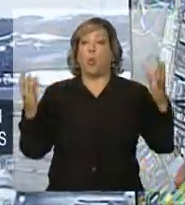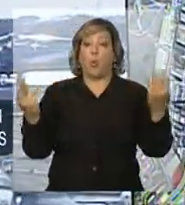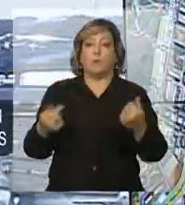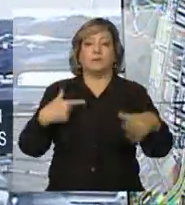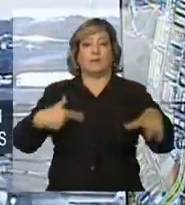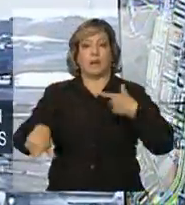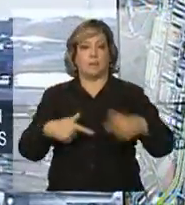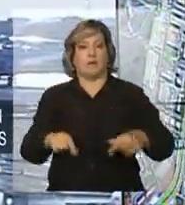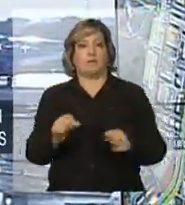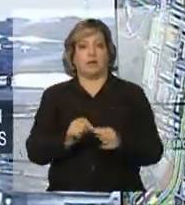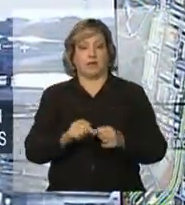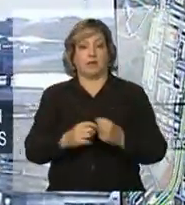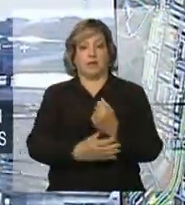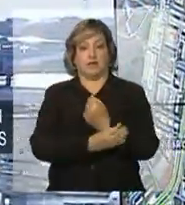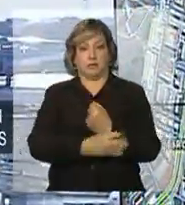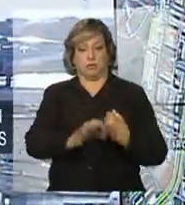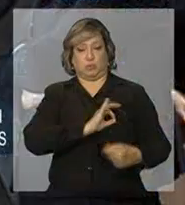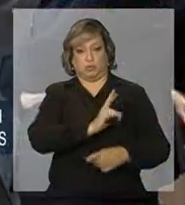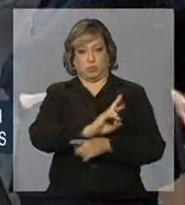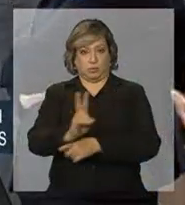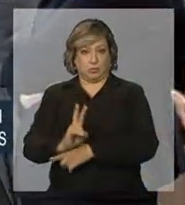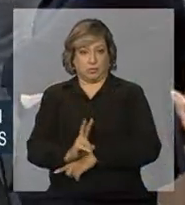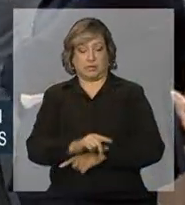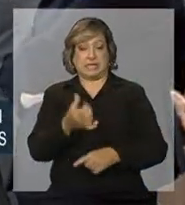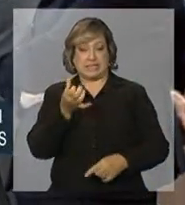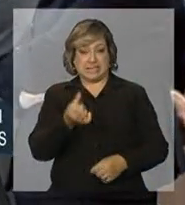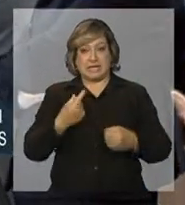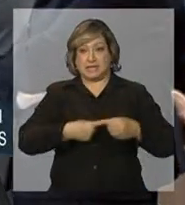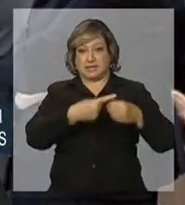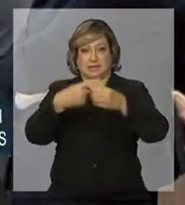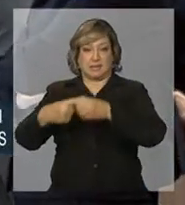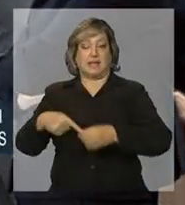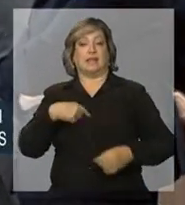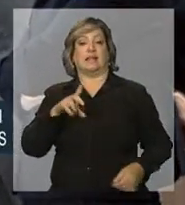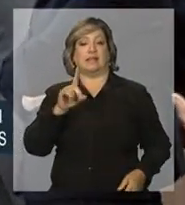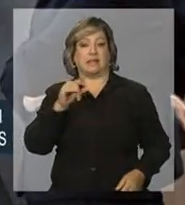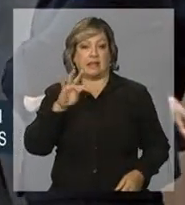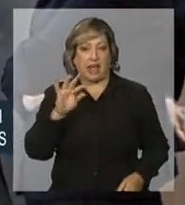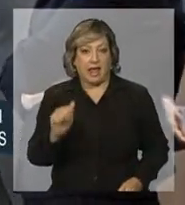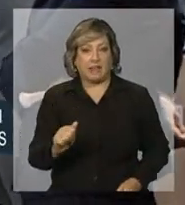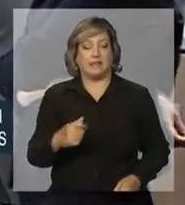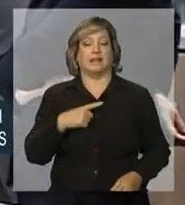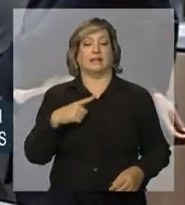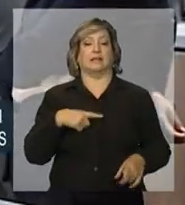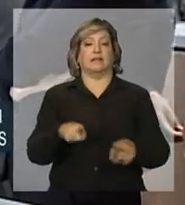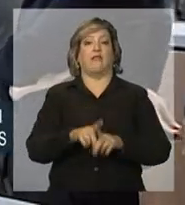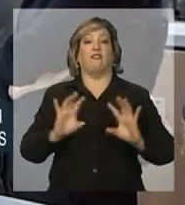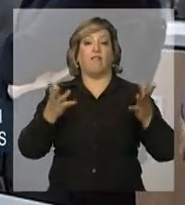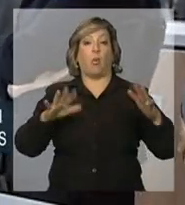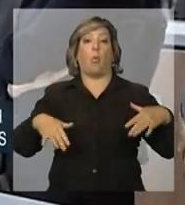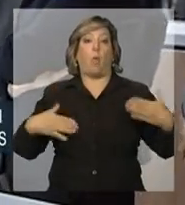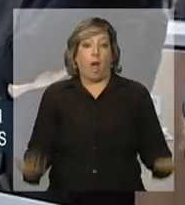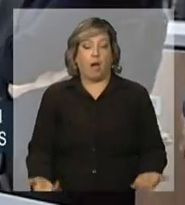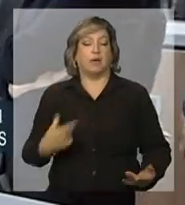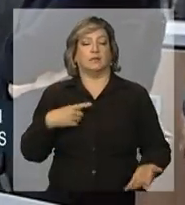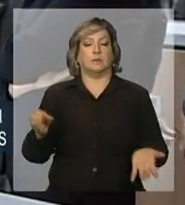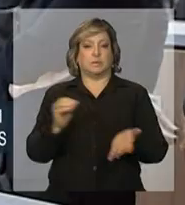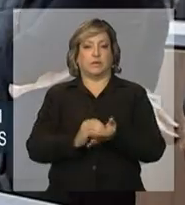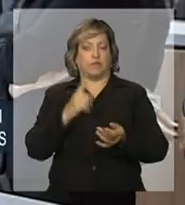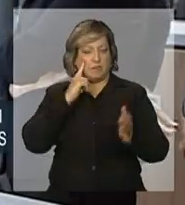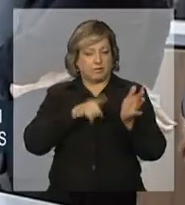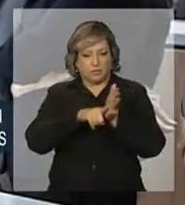ser desenvolvidas pela segurança pública nas 6 cidades-sedes. Nós temos a data, qual o evento, qual é a atividade, e vamos checando se ela vai ser